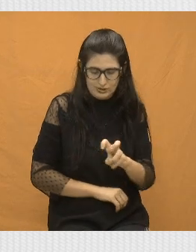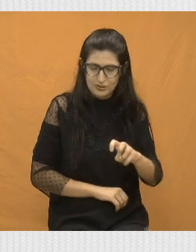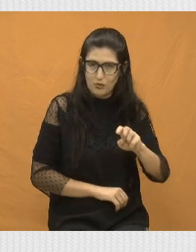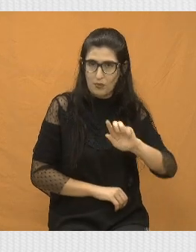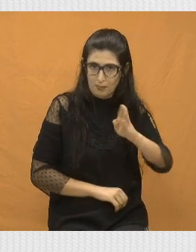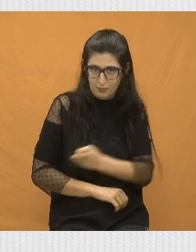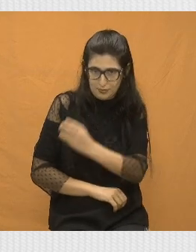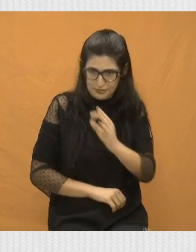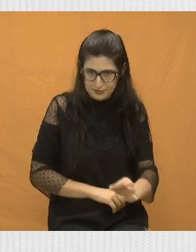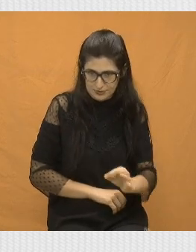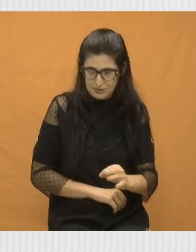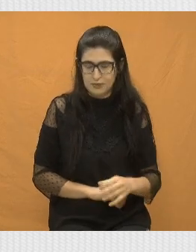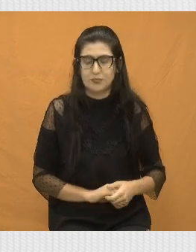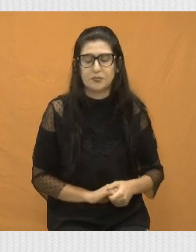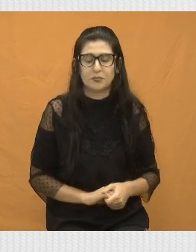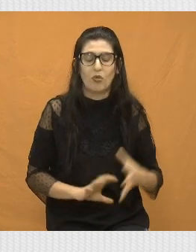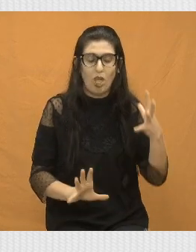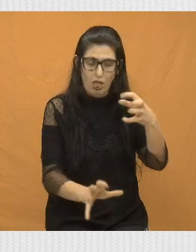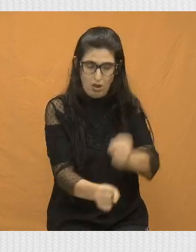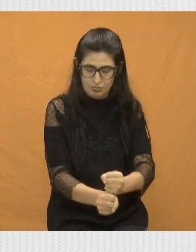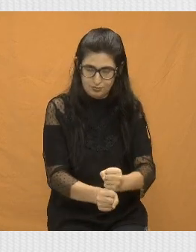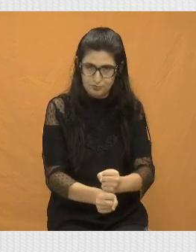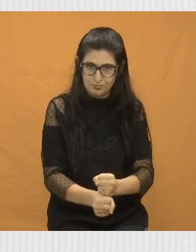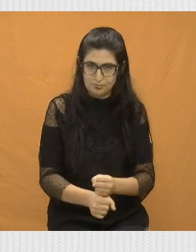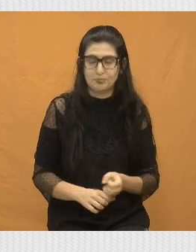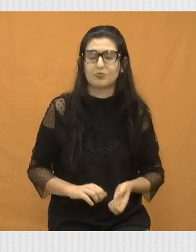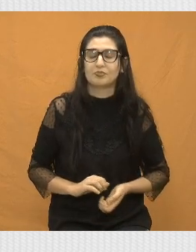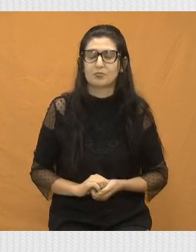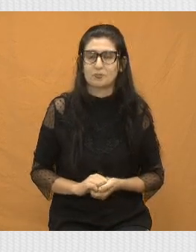27,45% de sua totalidade.